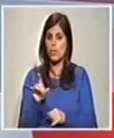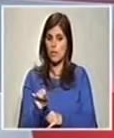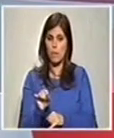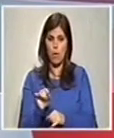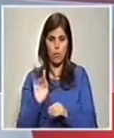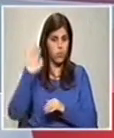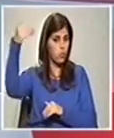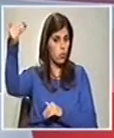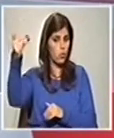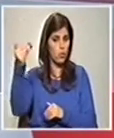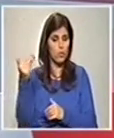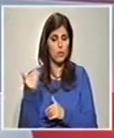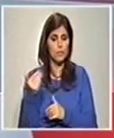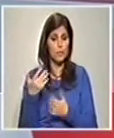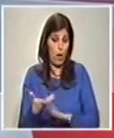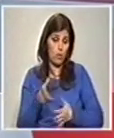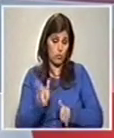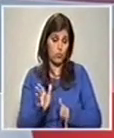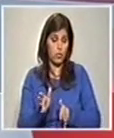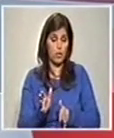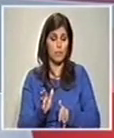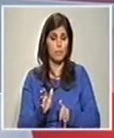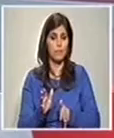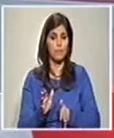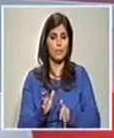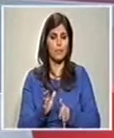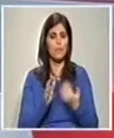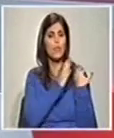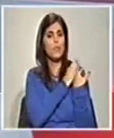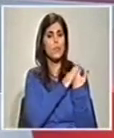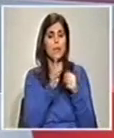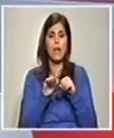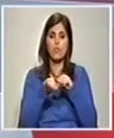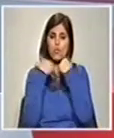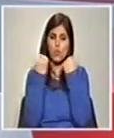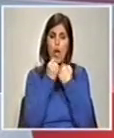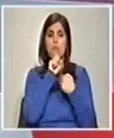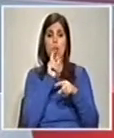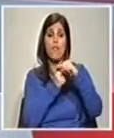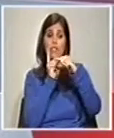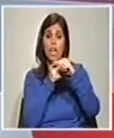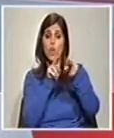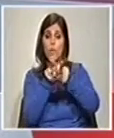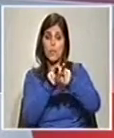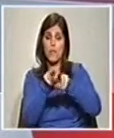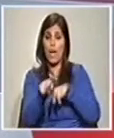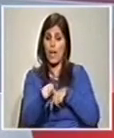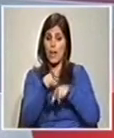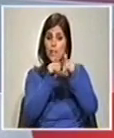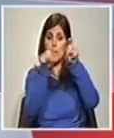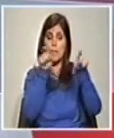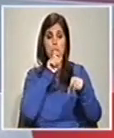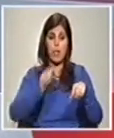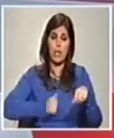futuro, e crescentemente já o é, a responsabilidade social pode ser uma vantagem competitiva e as empresas aí podem ter a ganhar. E porquê é que